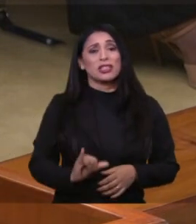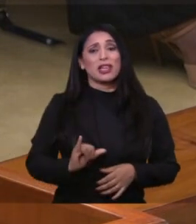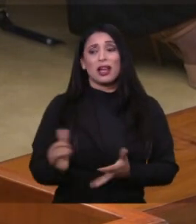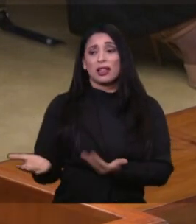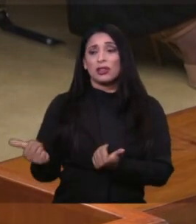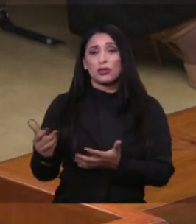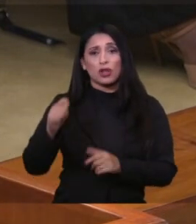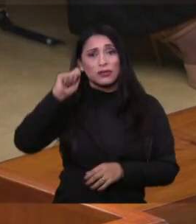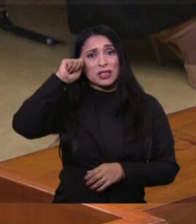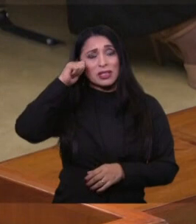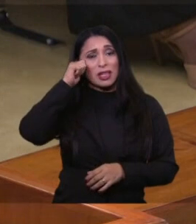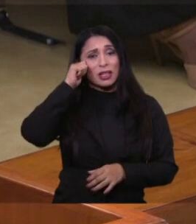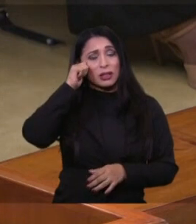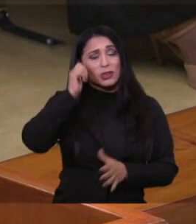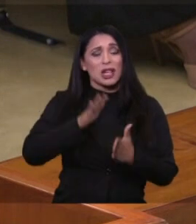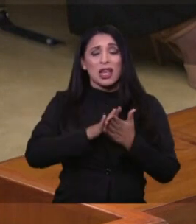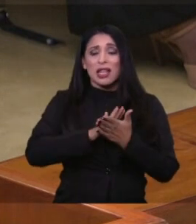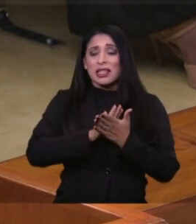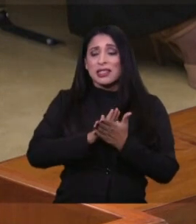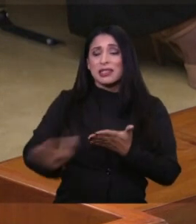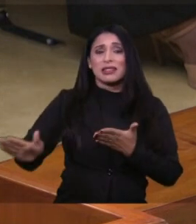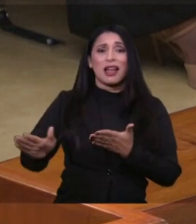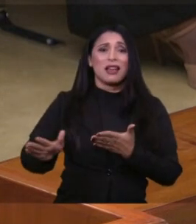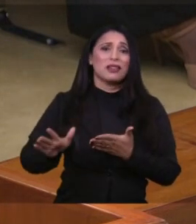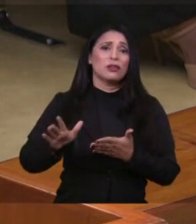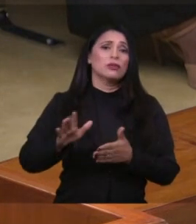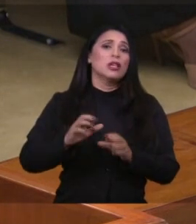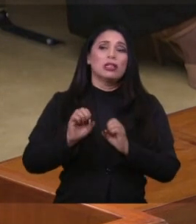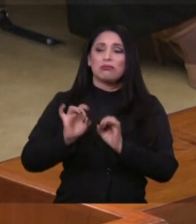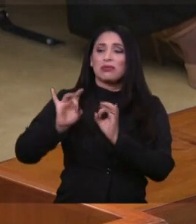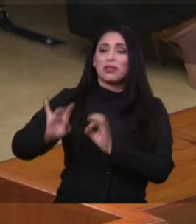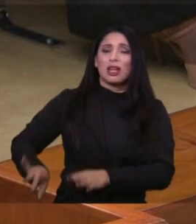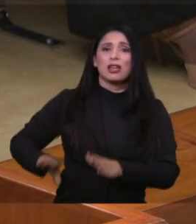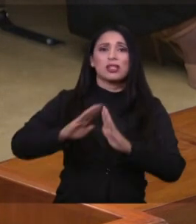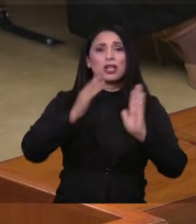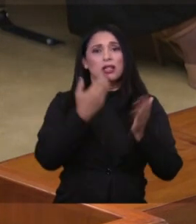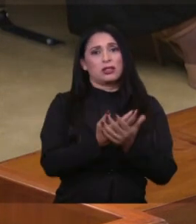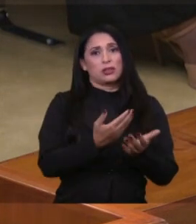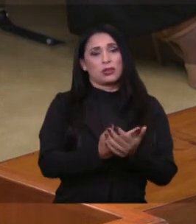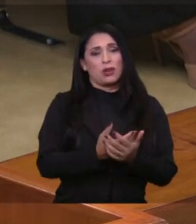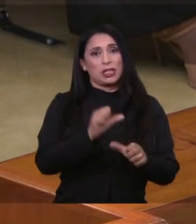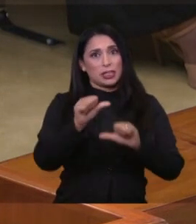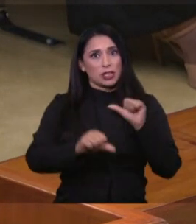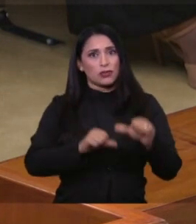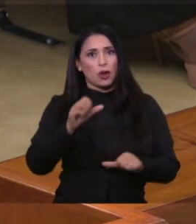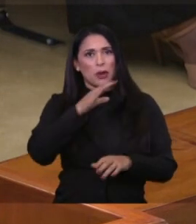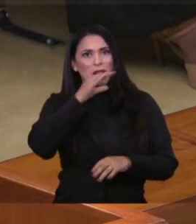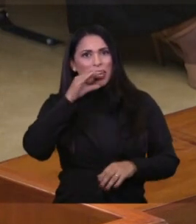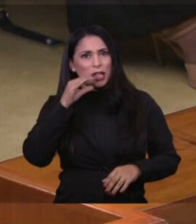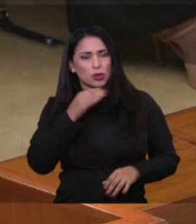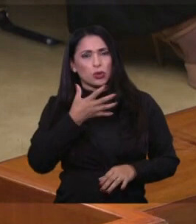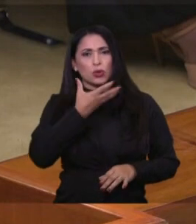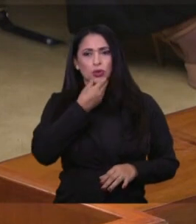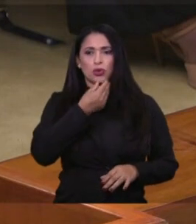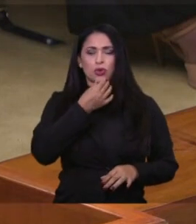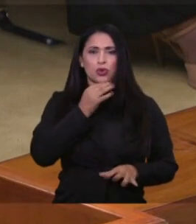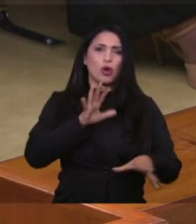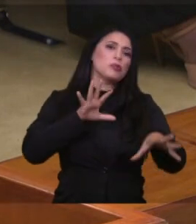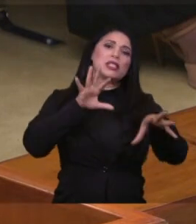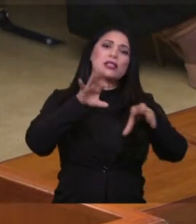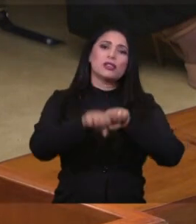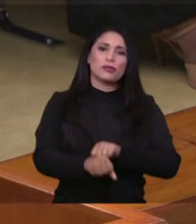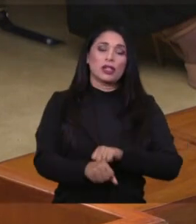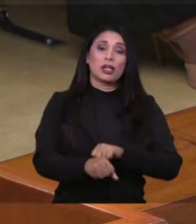meninos negros, mas segue exigindo que esses meninos virem homens com a mesma percepção de mundo dos homens diplomados. Por